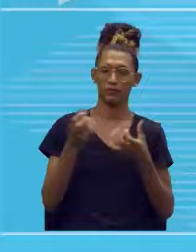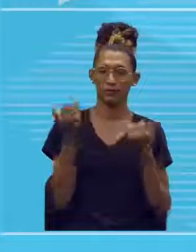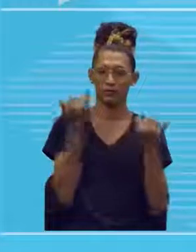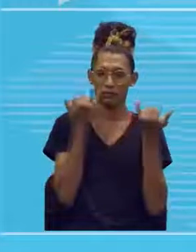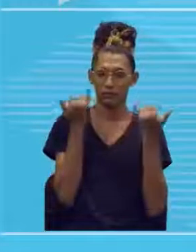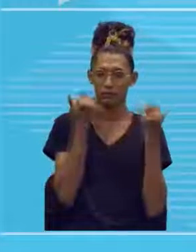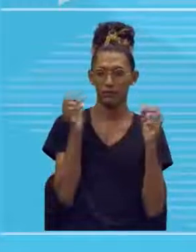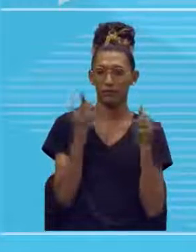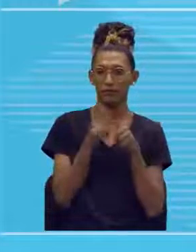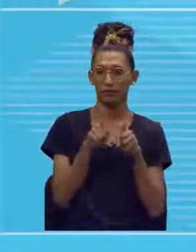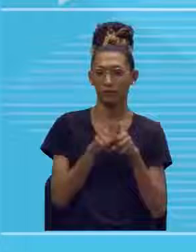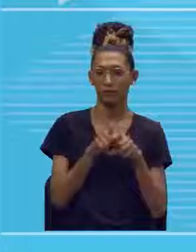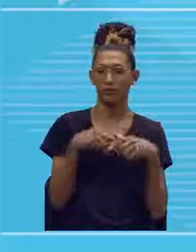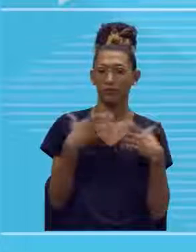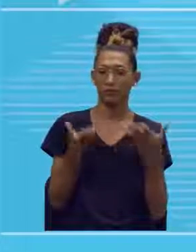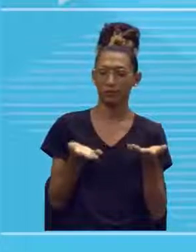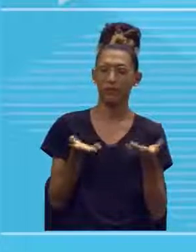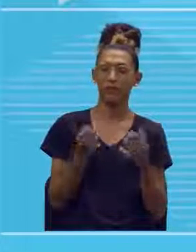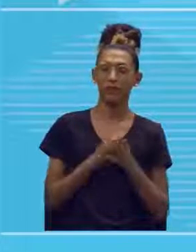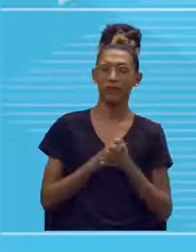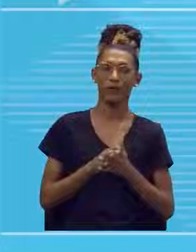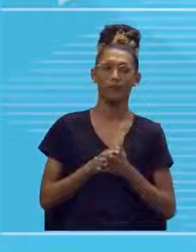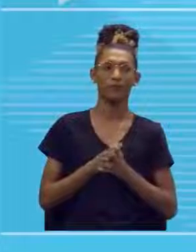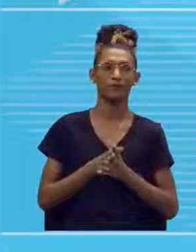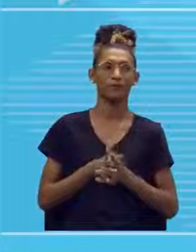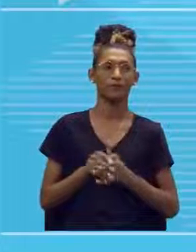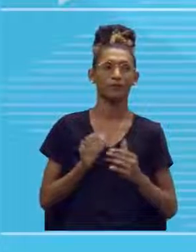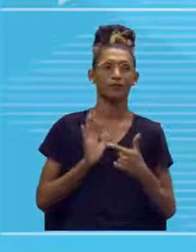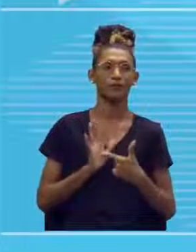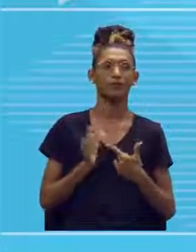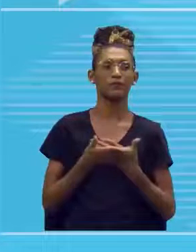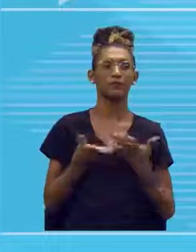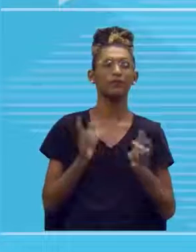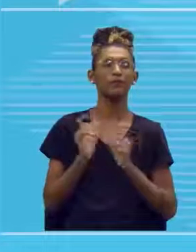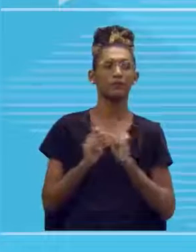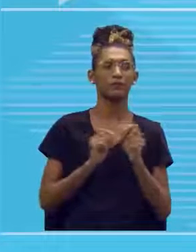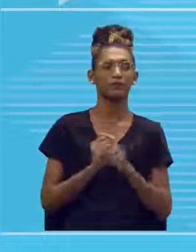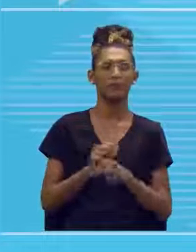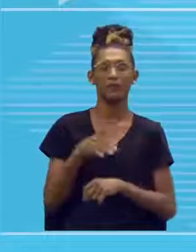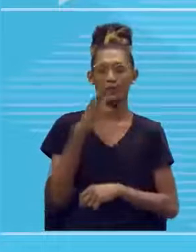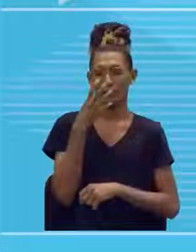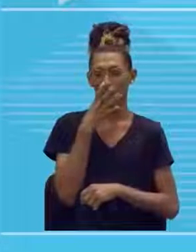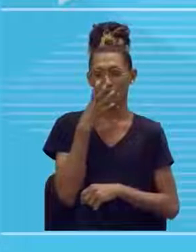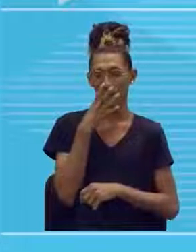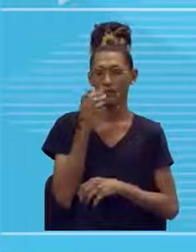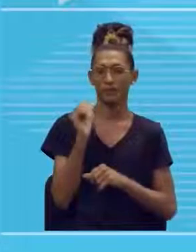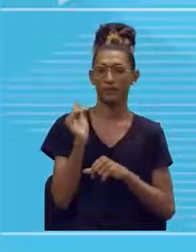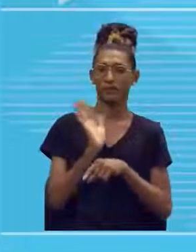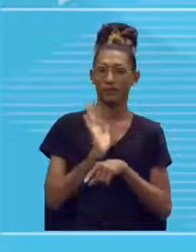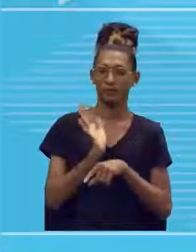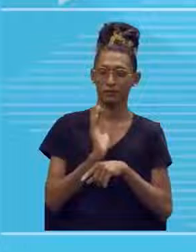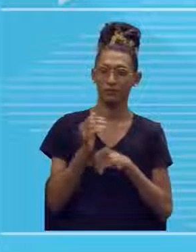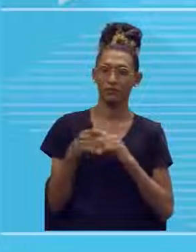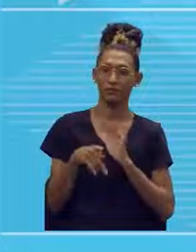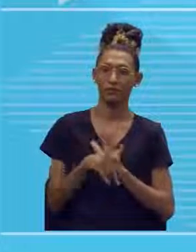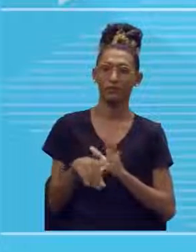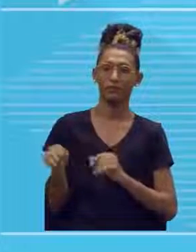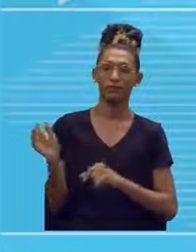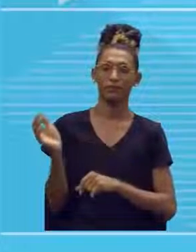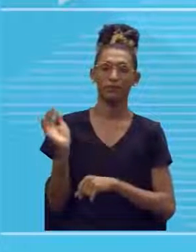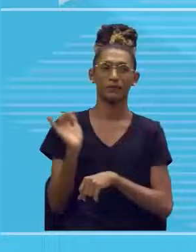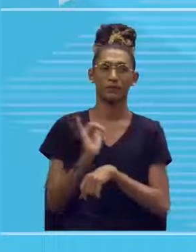bacana a e eu sugiro a vocês que assistam né um vídeo no YouTube